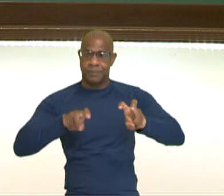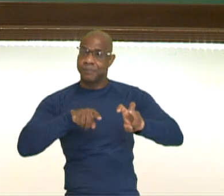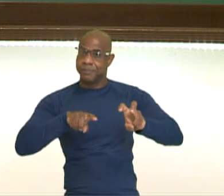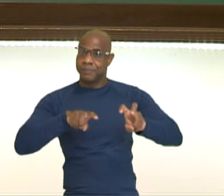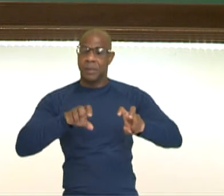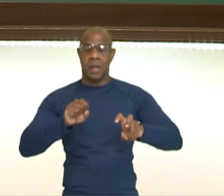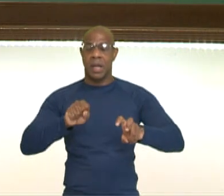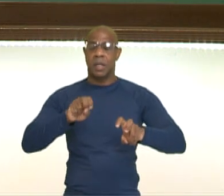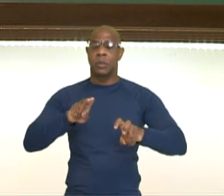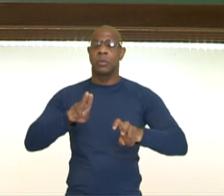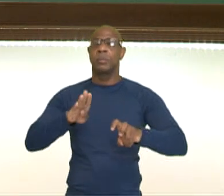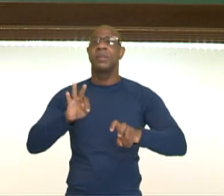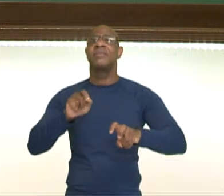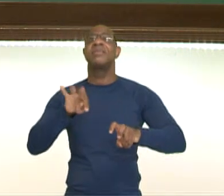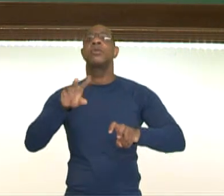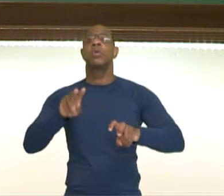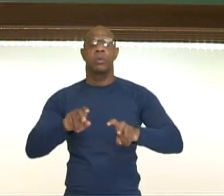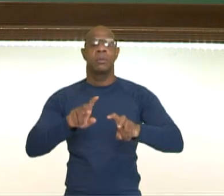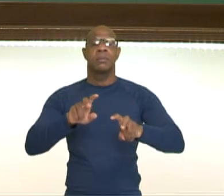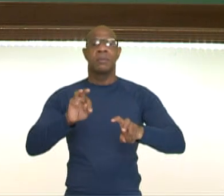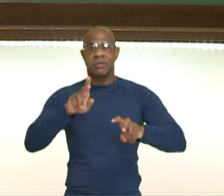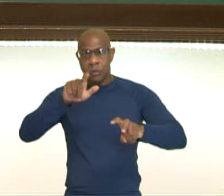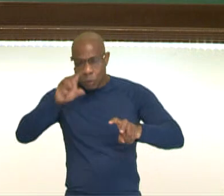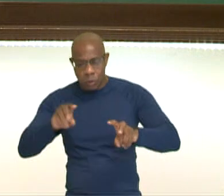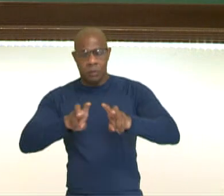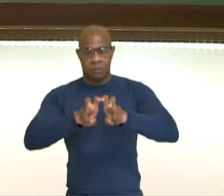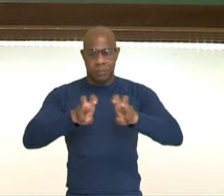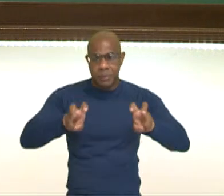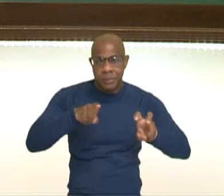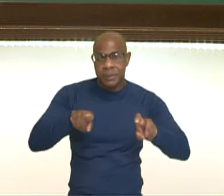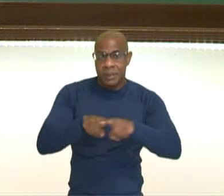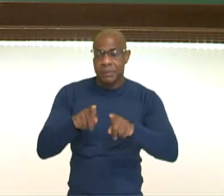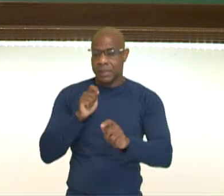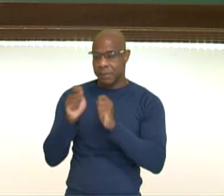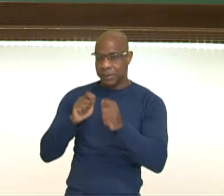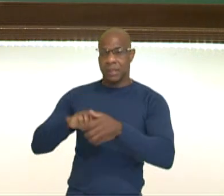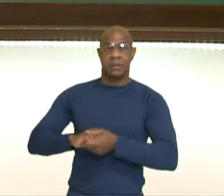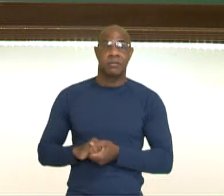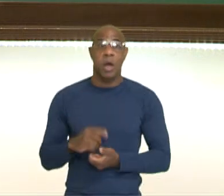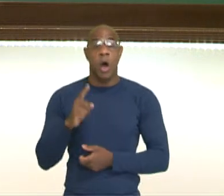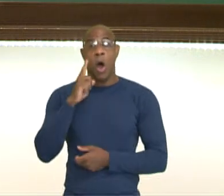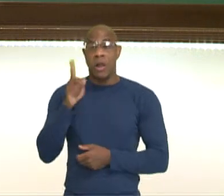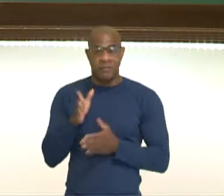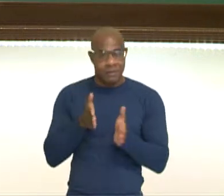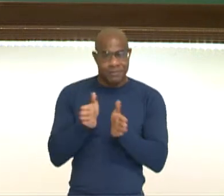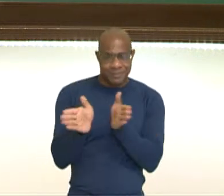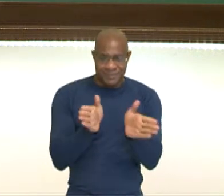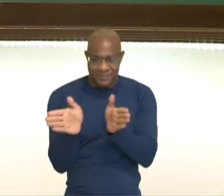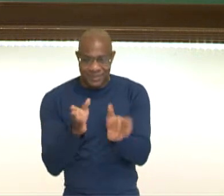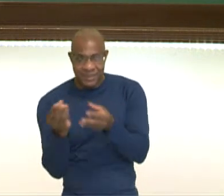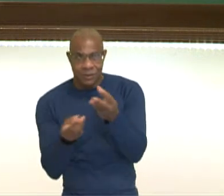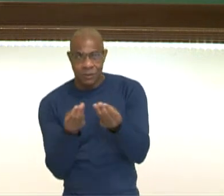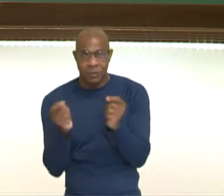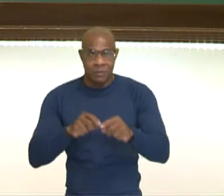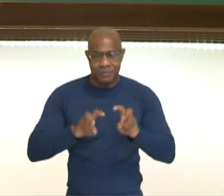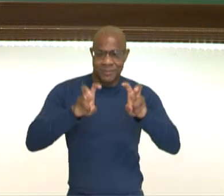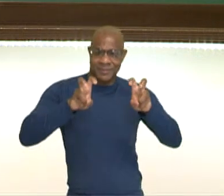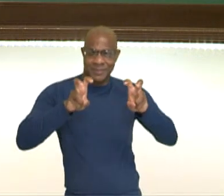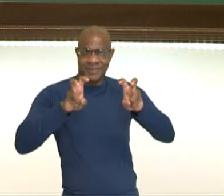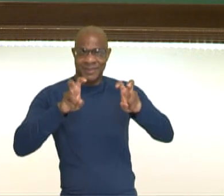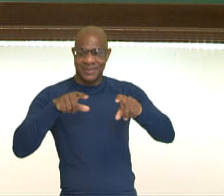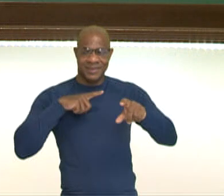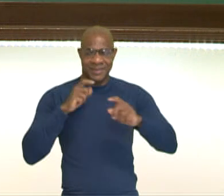Você percebe como é importante um subtítulo? Olhe como ela já vai direcionando o que vai ser abordado na